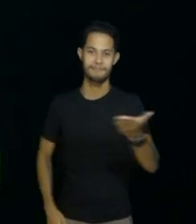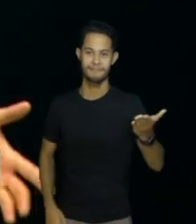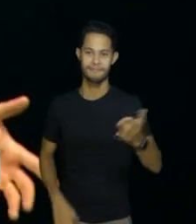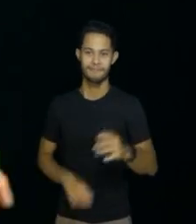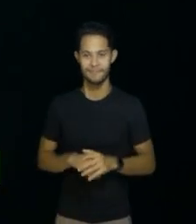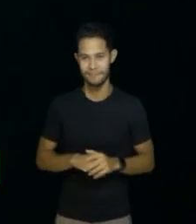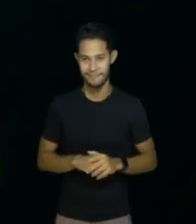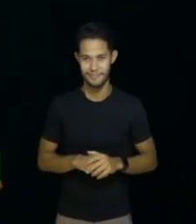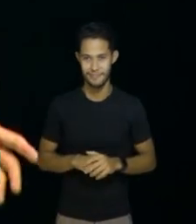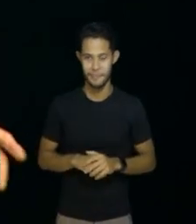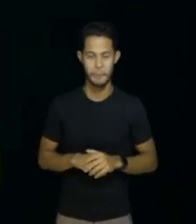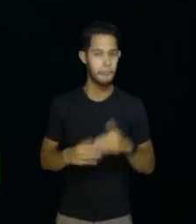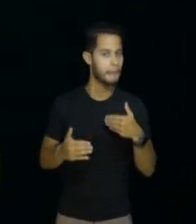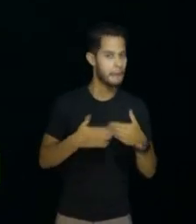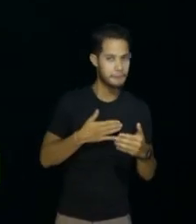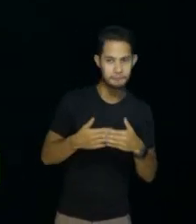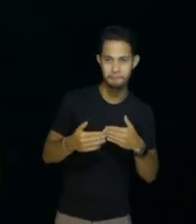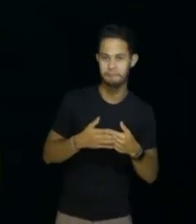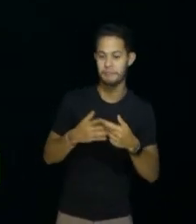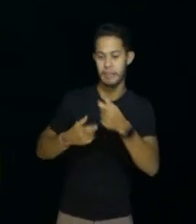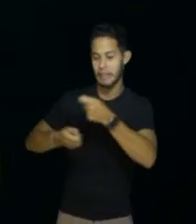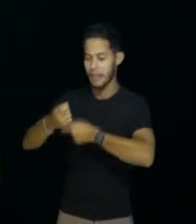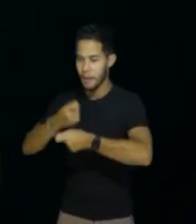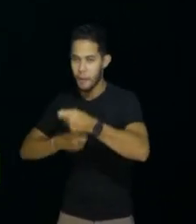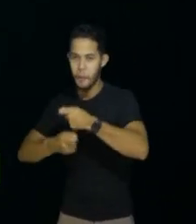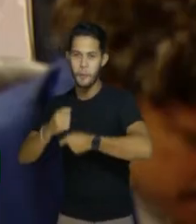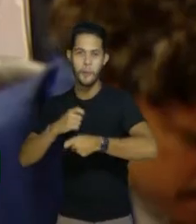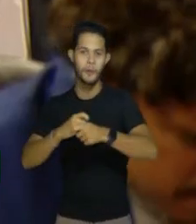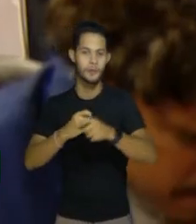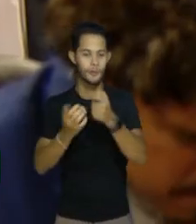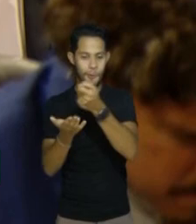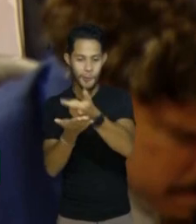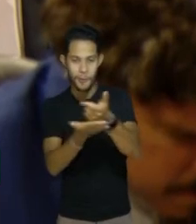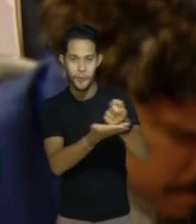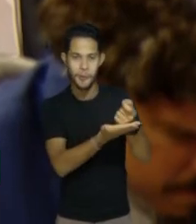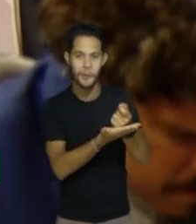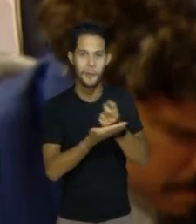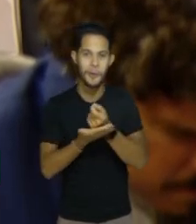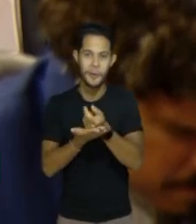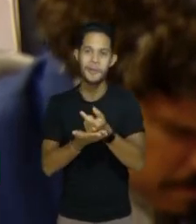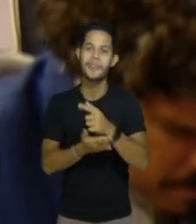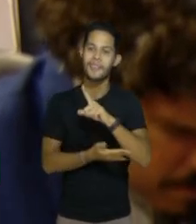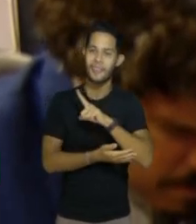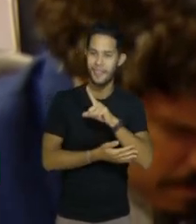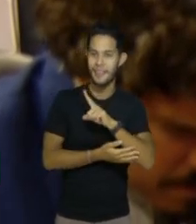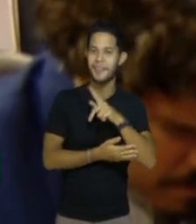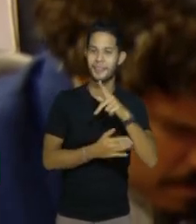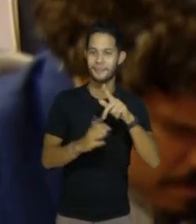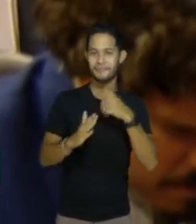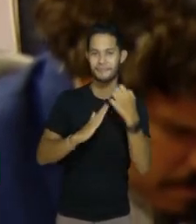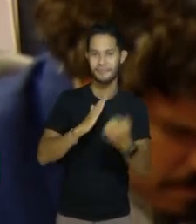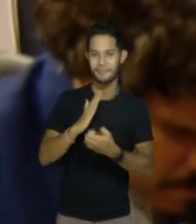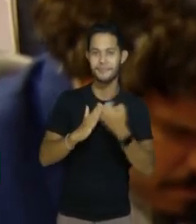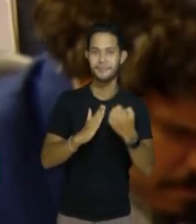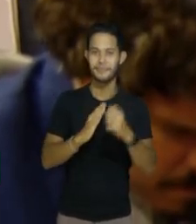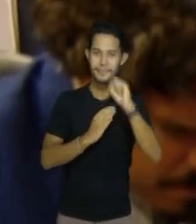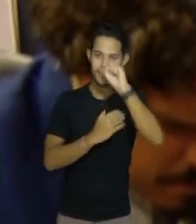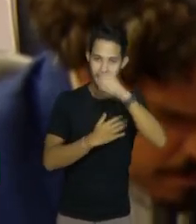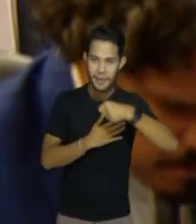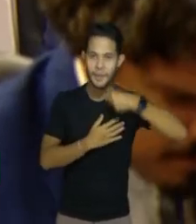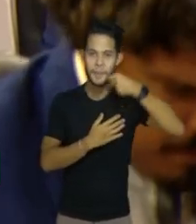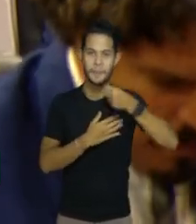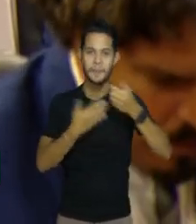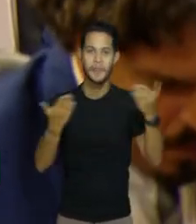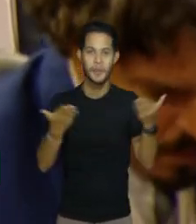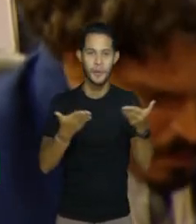mercado, pelas questões de negócio, pelas questões de escala, houve a sucessão na empresa, né? Hoje a Eisenmann faz parte de um grande